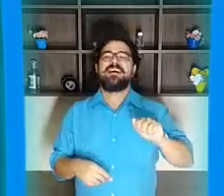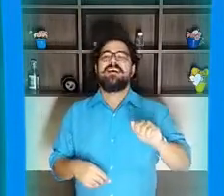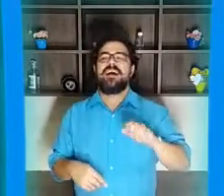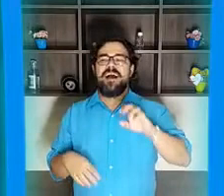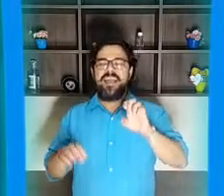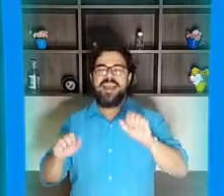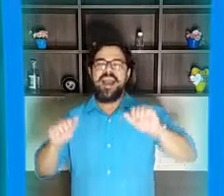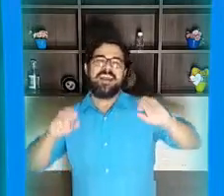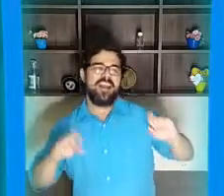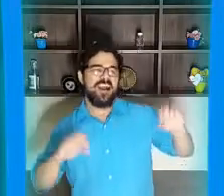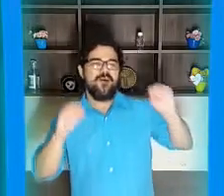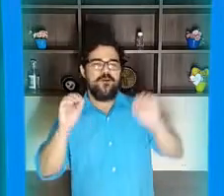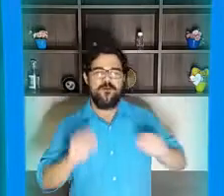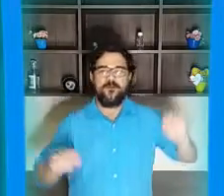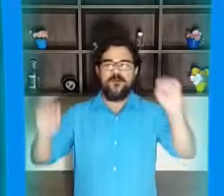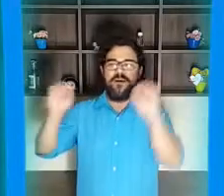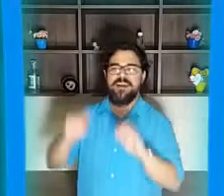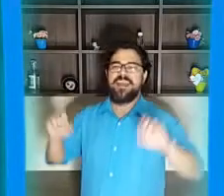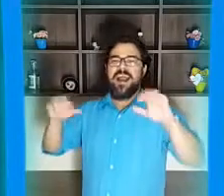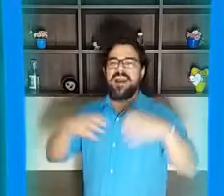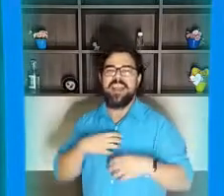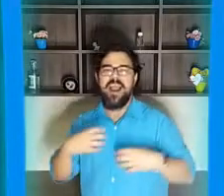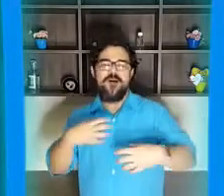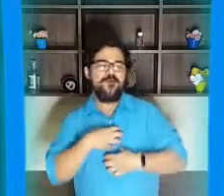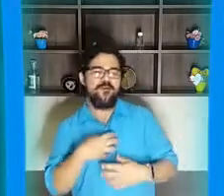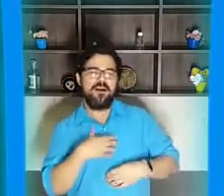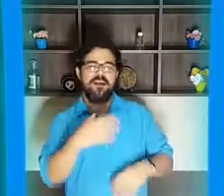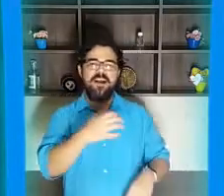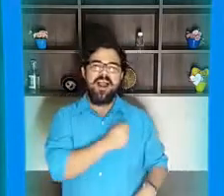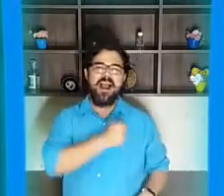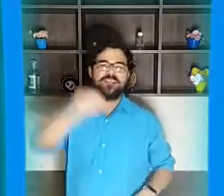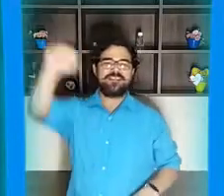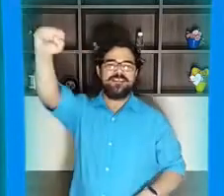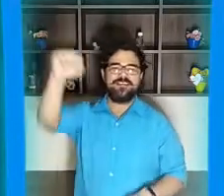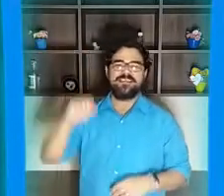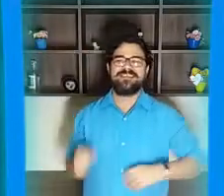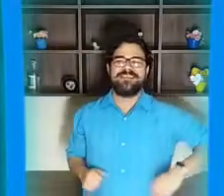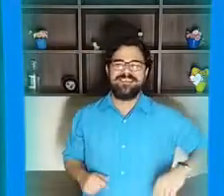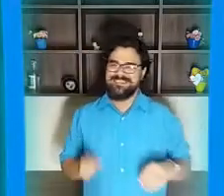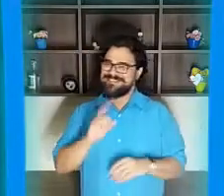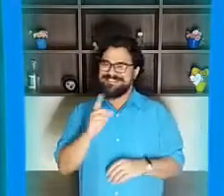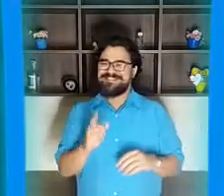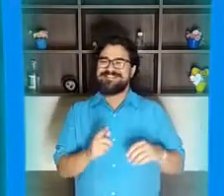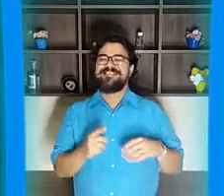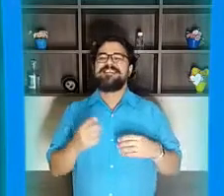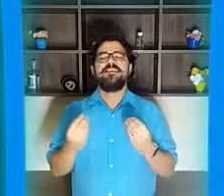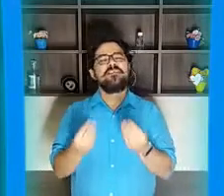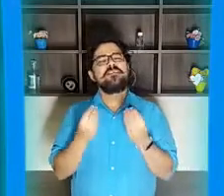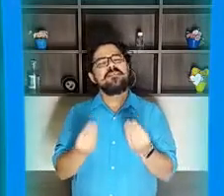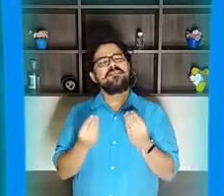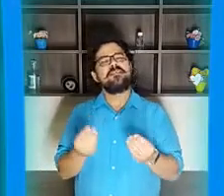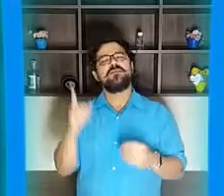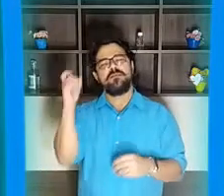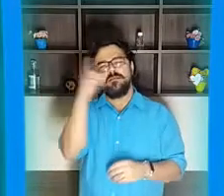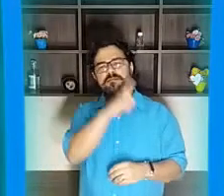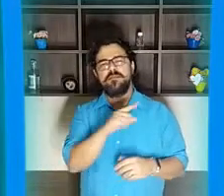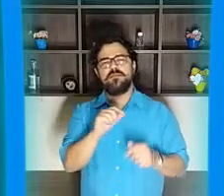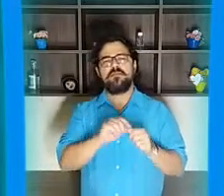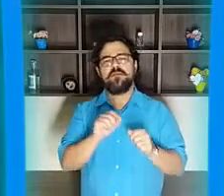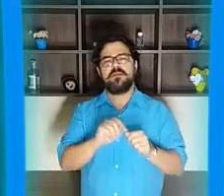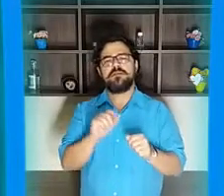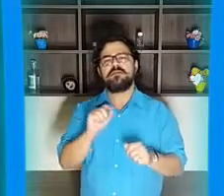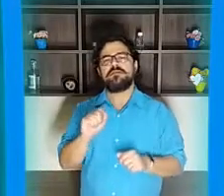Eu gostei disso aí, hein? Ó, a galera aqui lembrando que ficou imaginando como é que foi difícil fazer essa mixagem de som